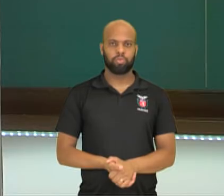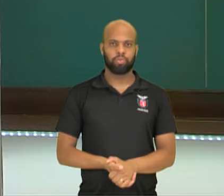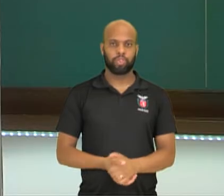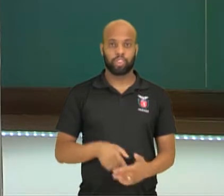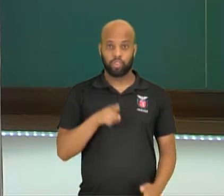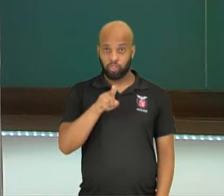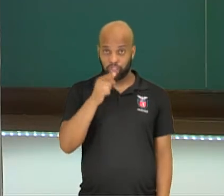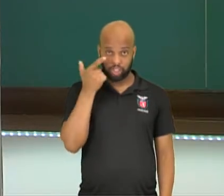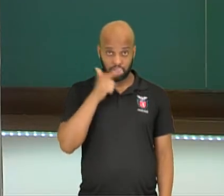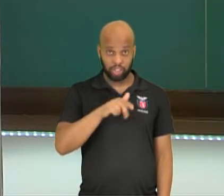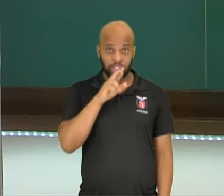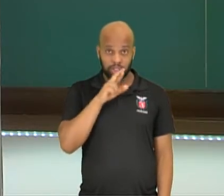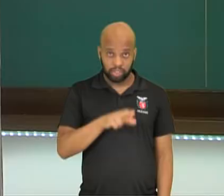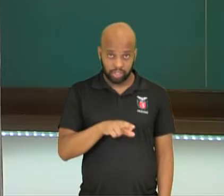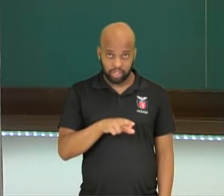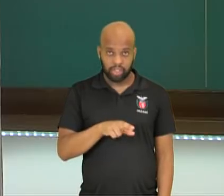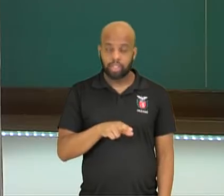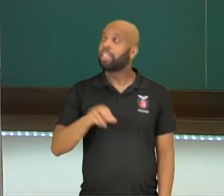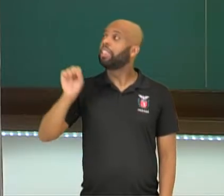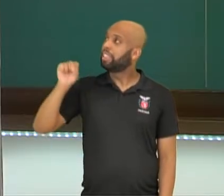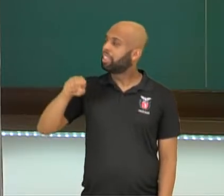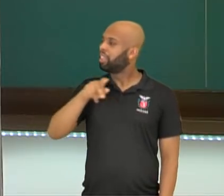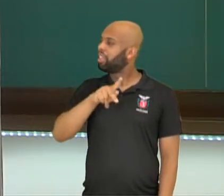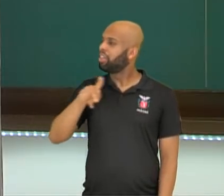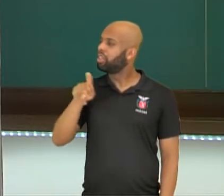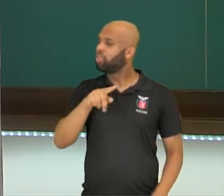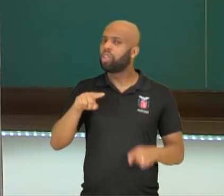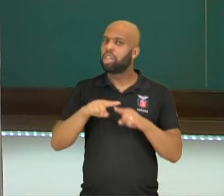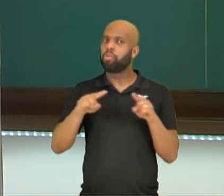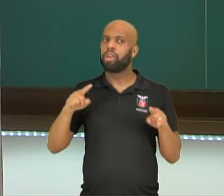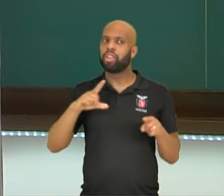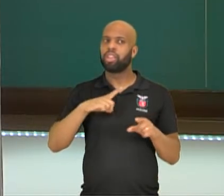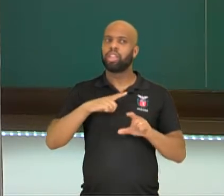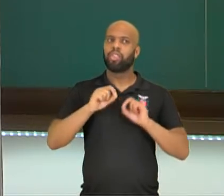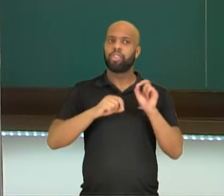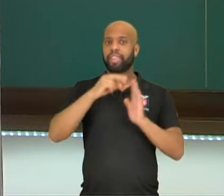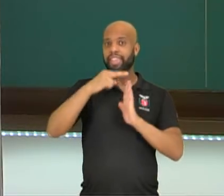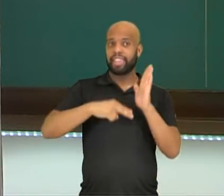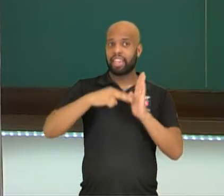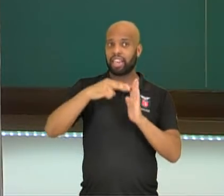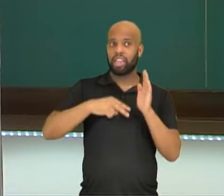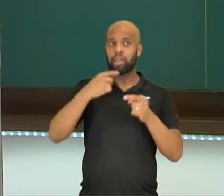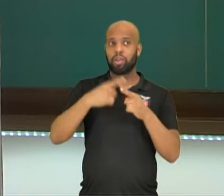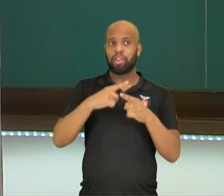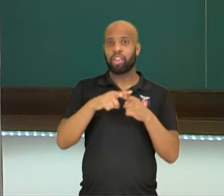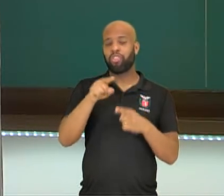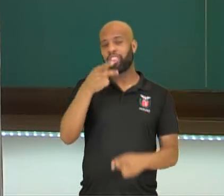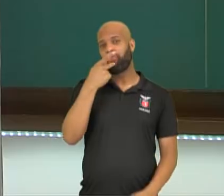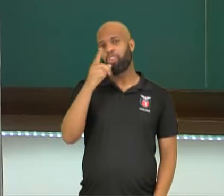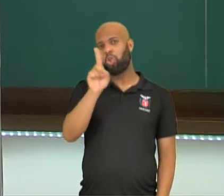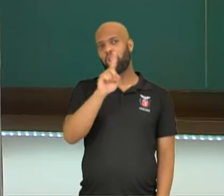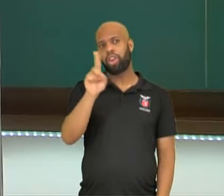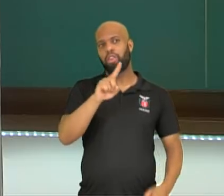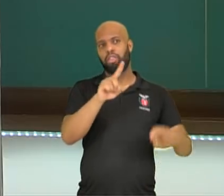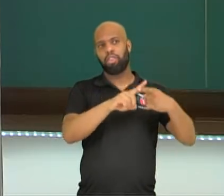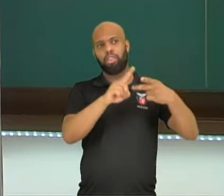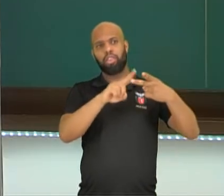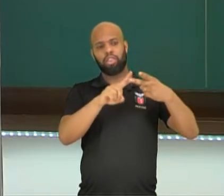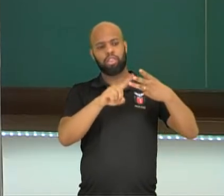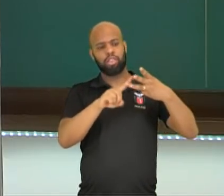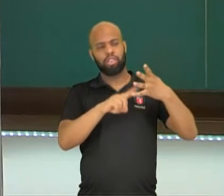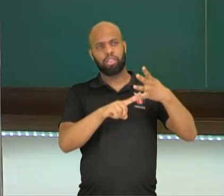Você respondeu? Sim, professora, mas eu tive que ler na tela porque você não falou as